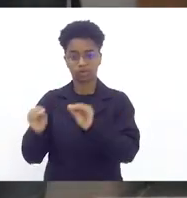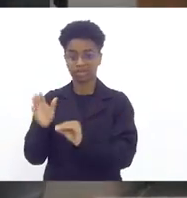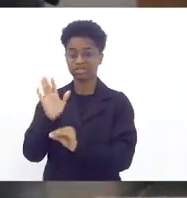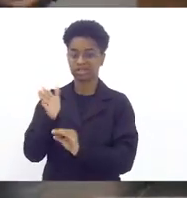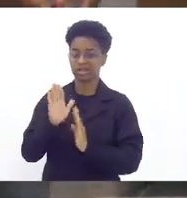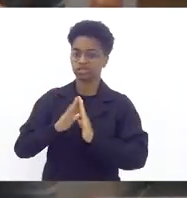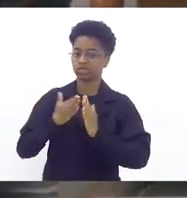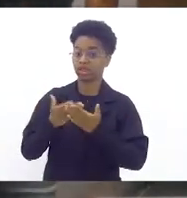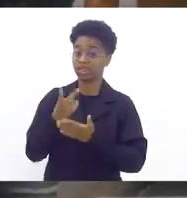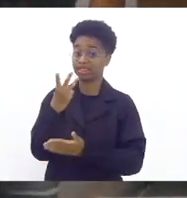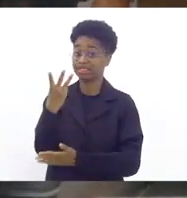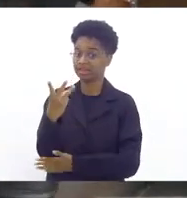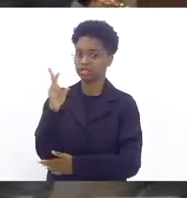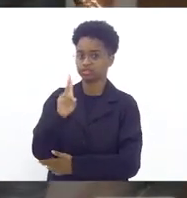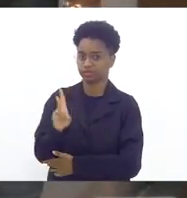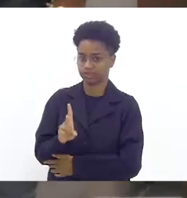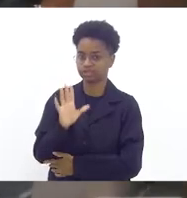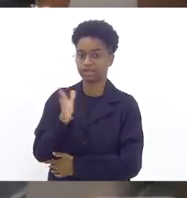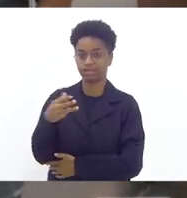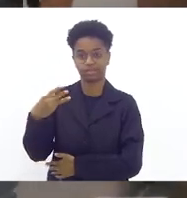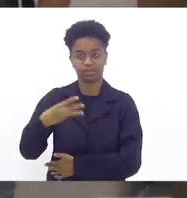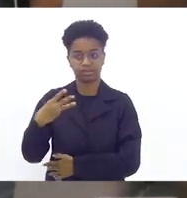vezes. Ele está na terceira escola.